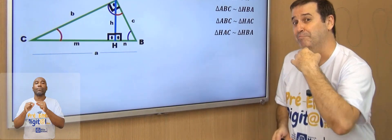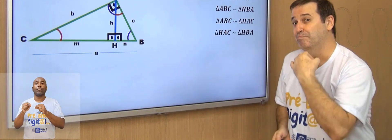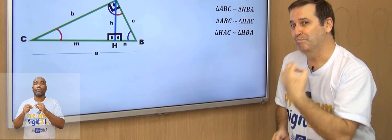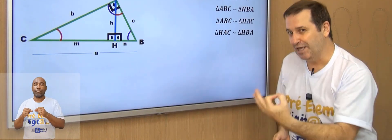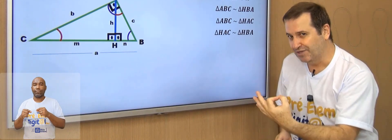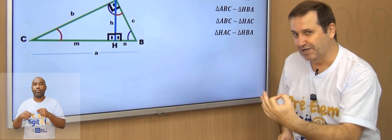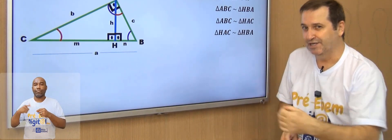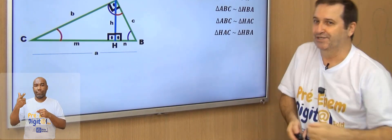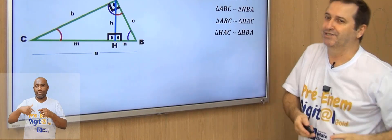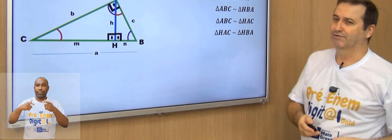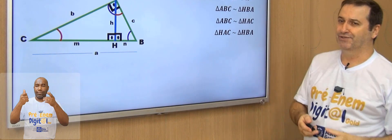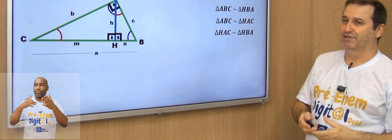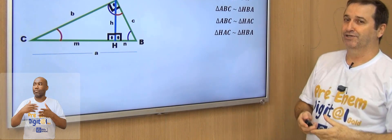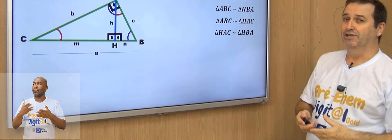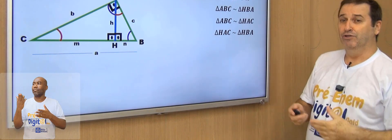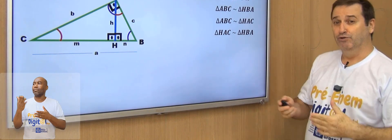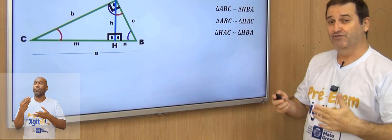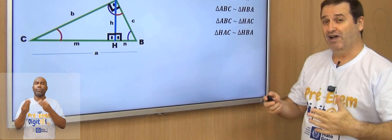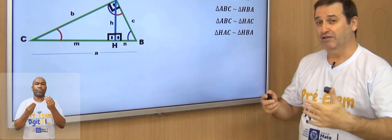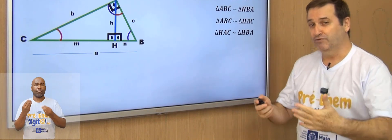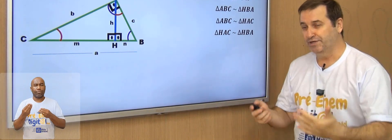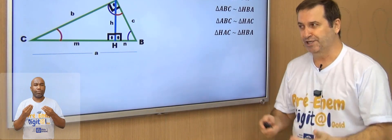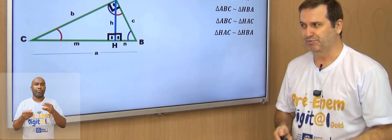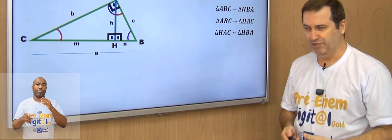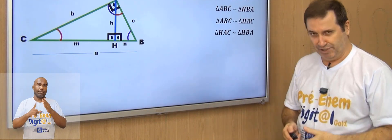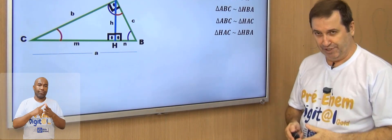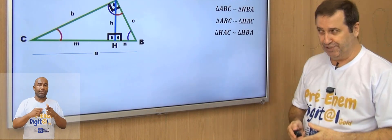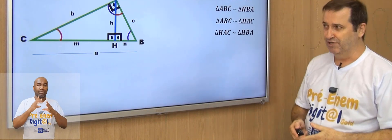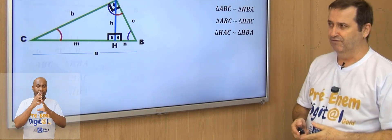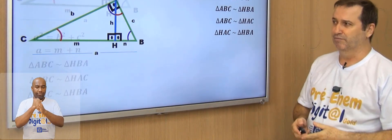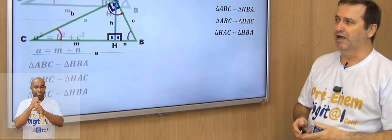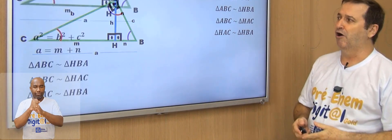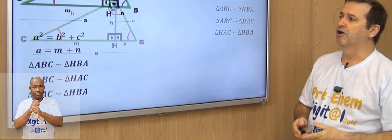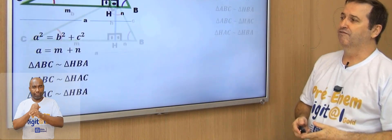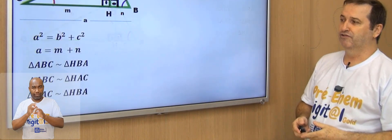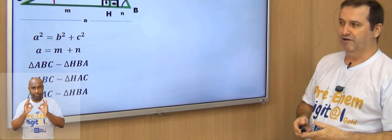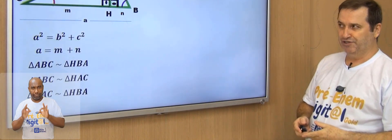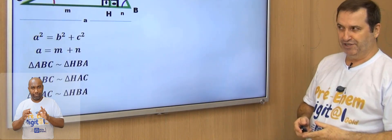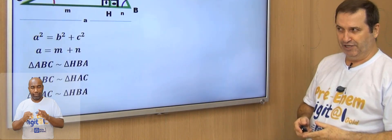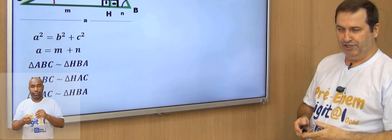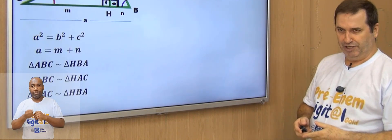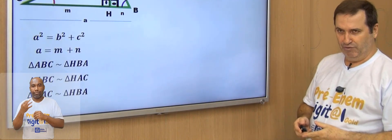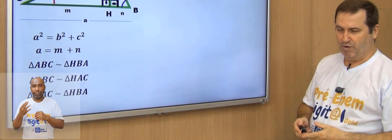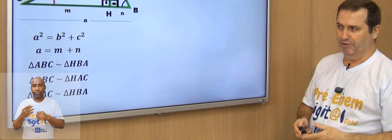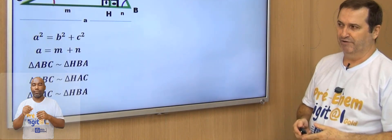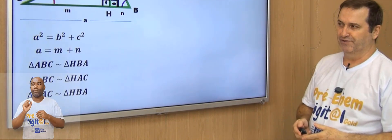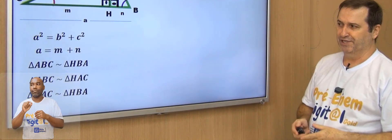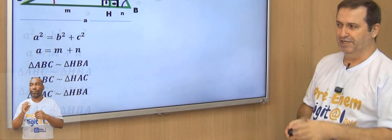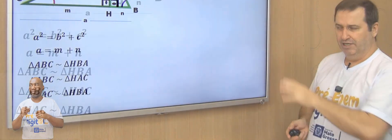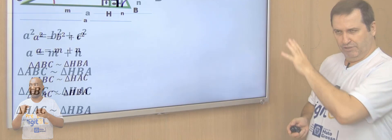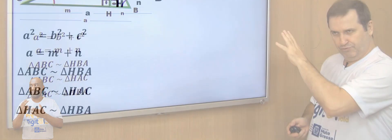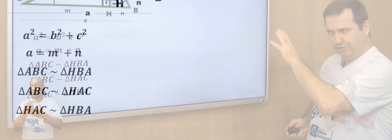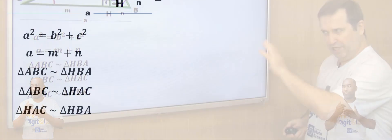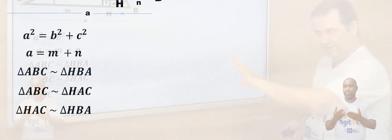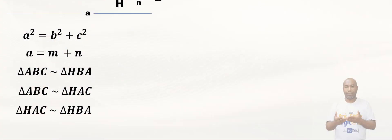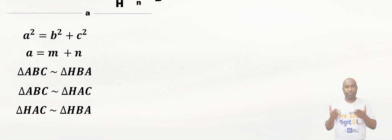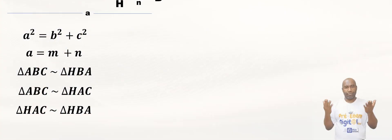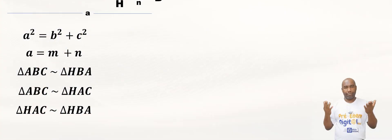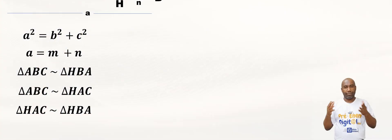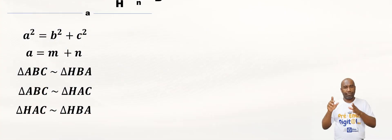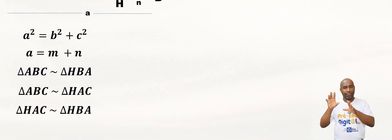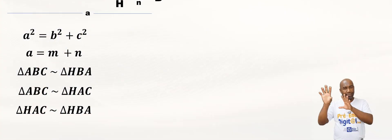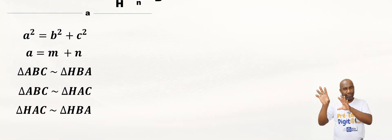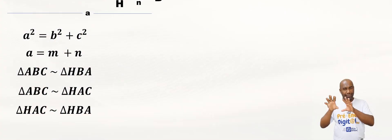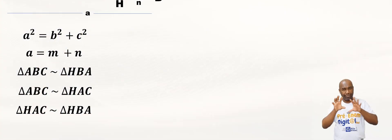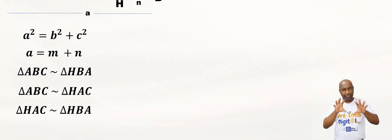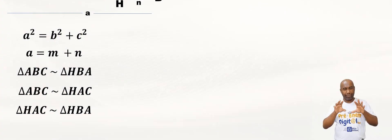relações métricas ou seja nos valores das medidas vamos lá vou dar uma ajeitadinha aqui no quadro para você tudo